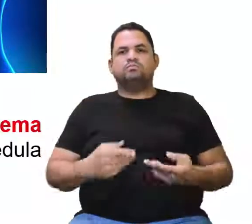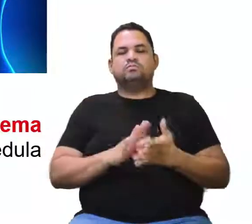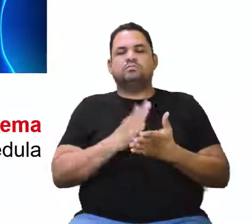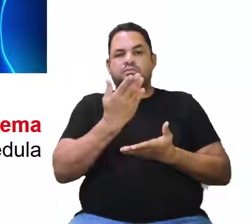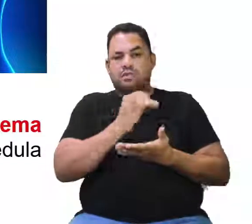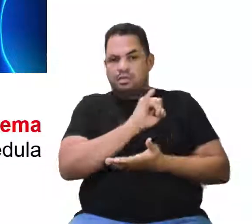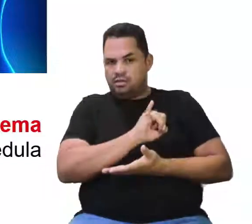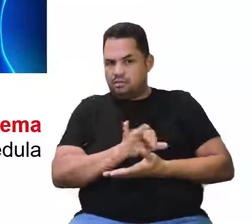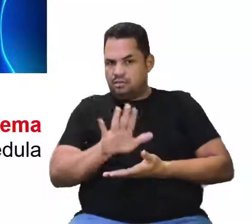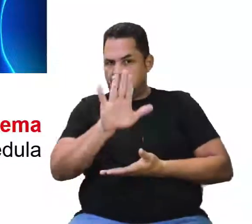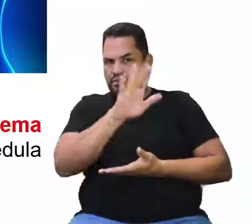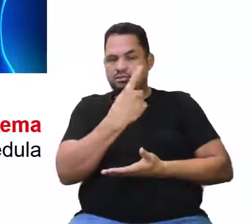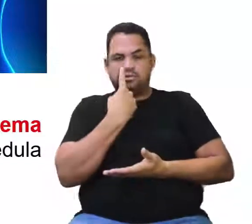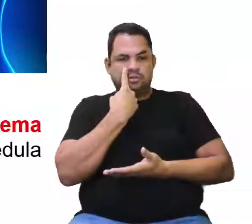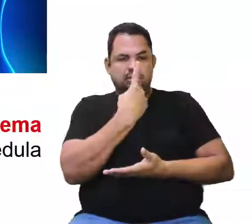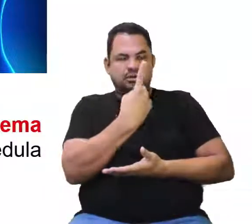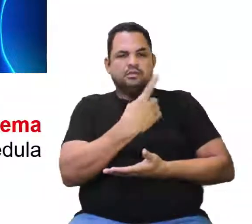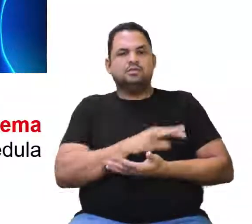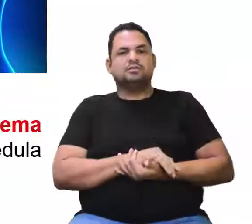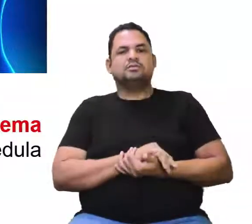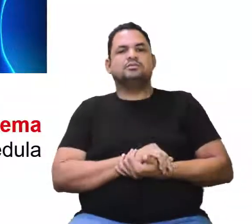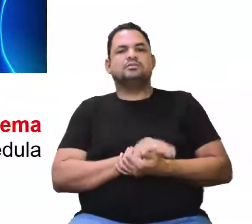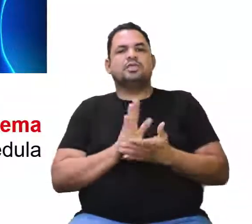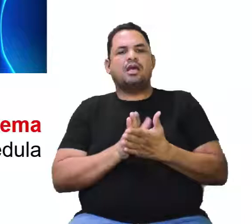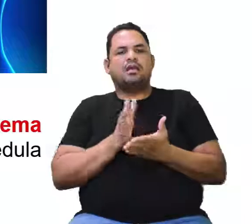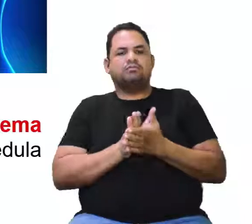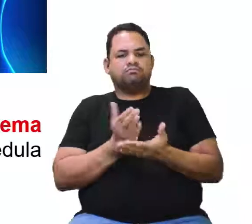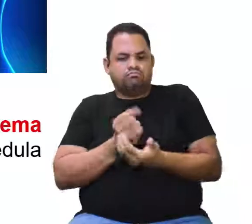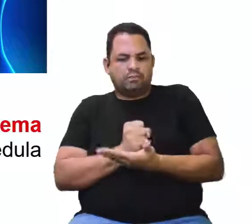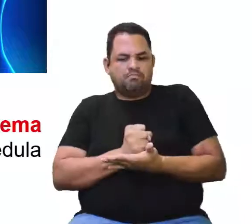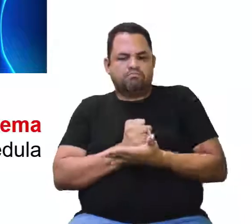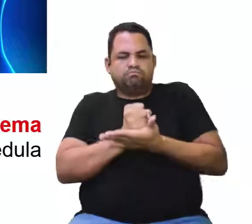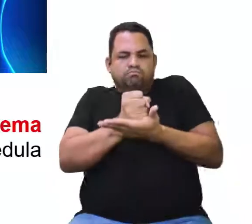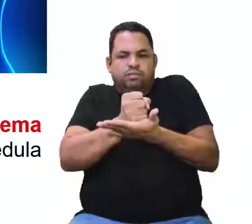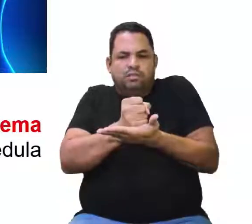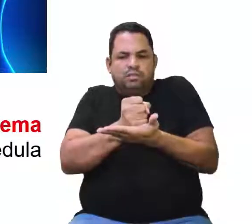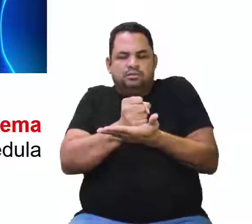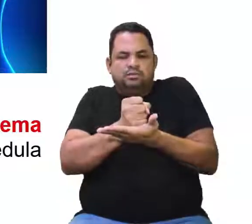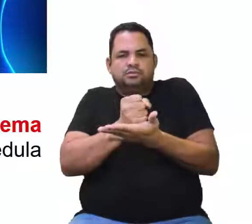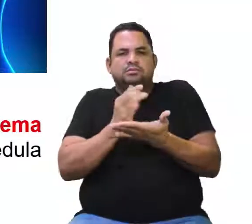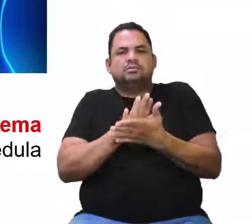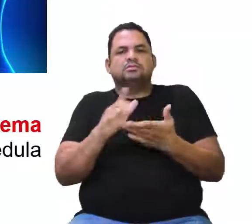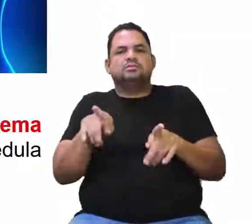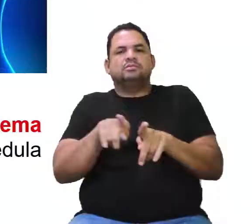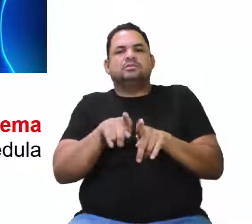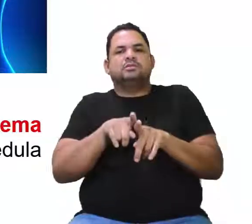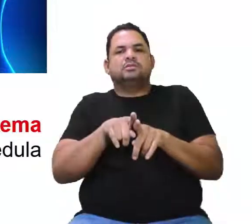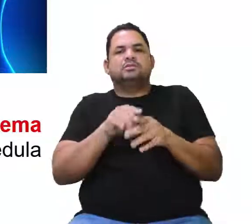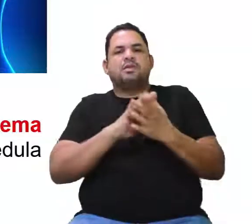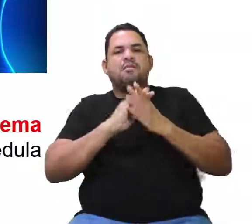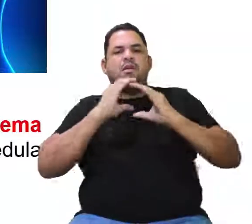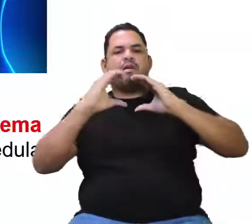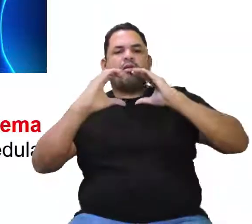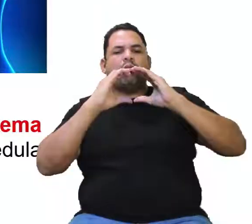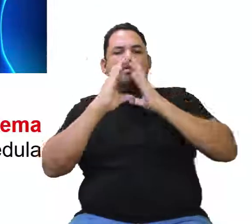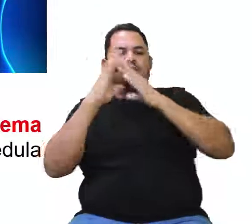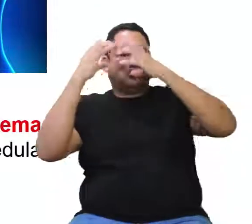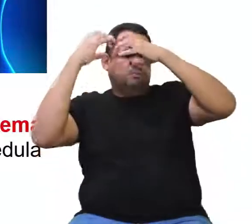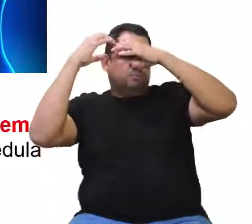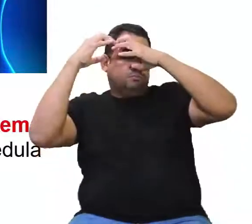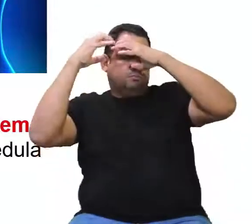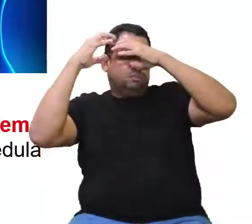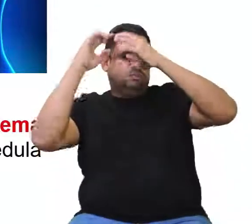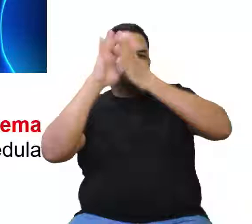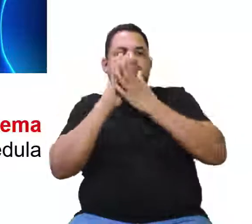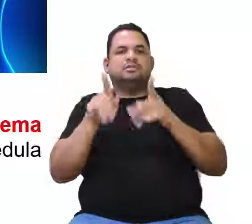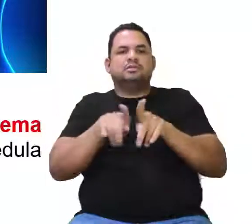Pelas imagens a gente já vê aqui que ela sustenta, né? Ela sustenta e ela também se comunica. Então, ela